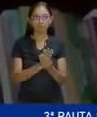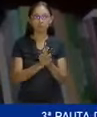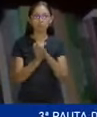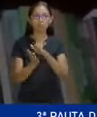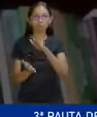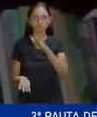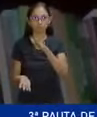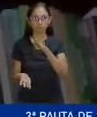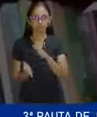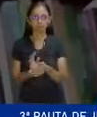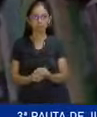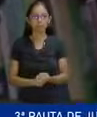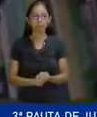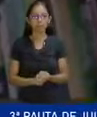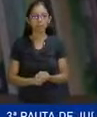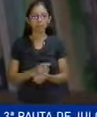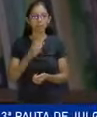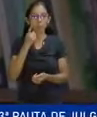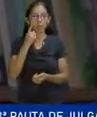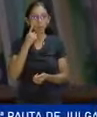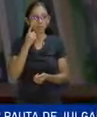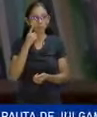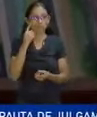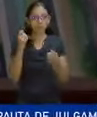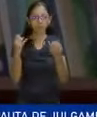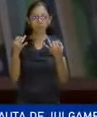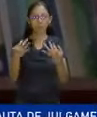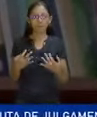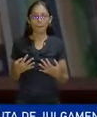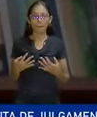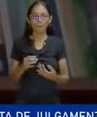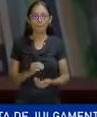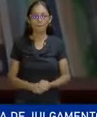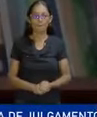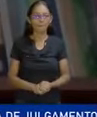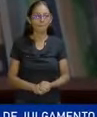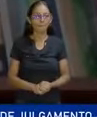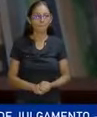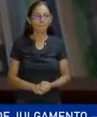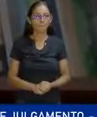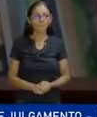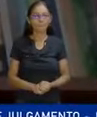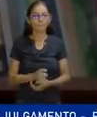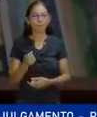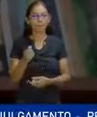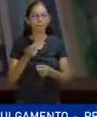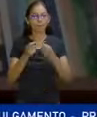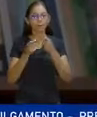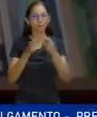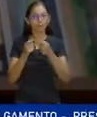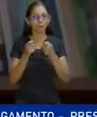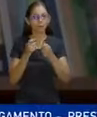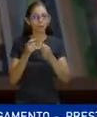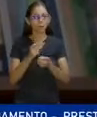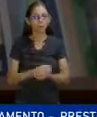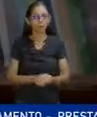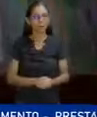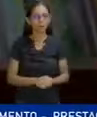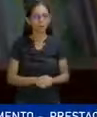Tribunal Superior Eleitoral para tratarmos aqui da economicidade das